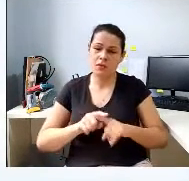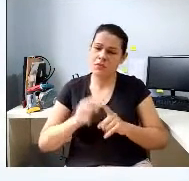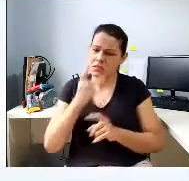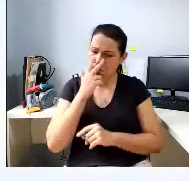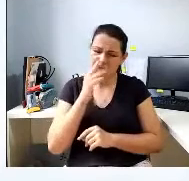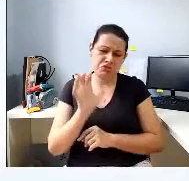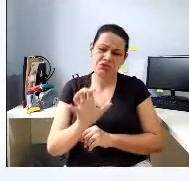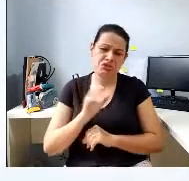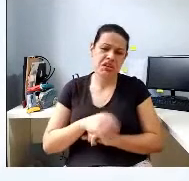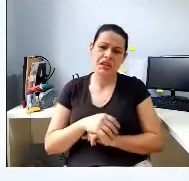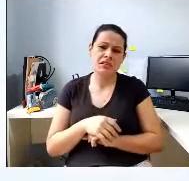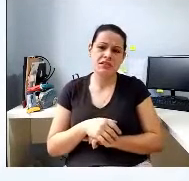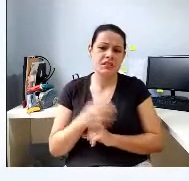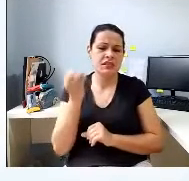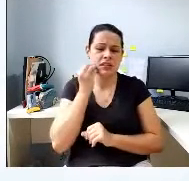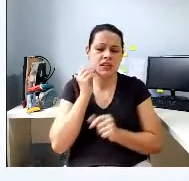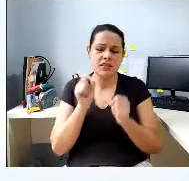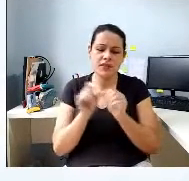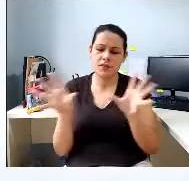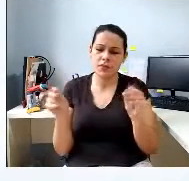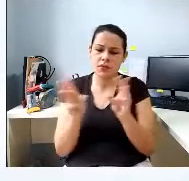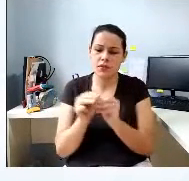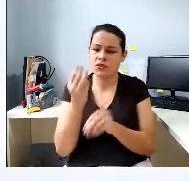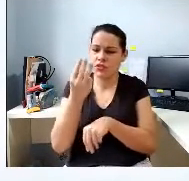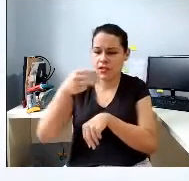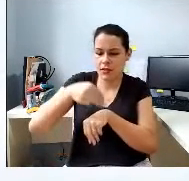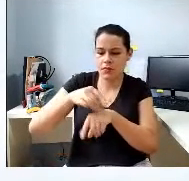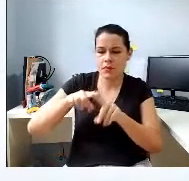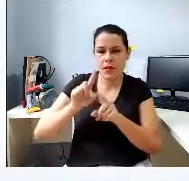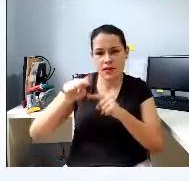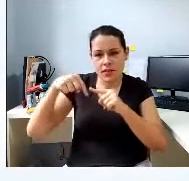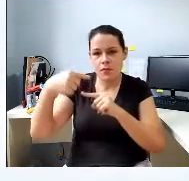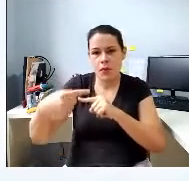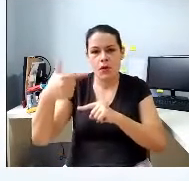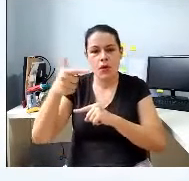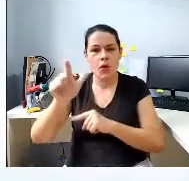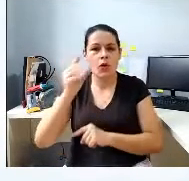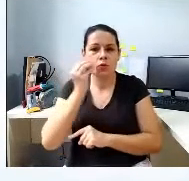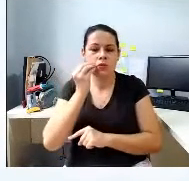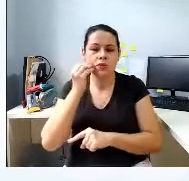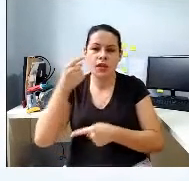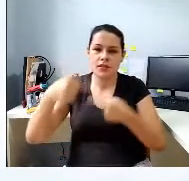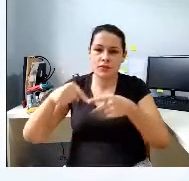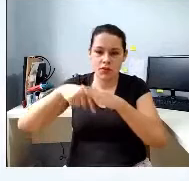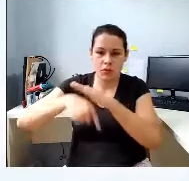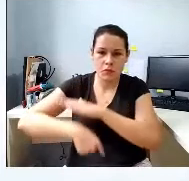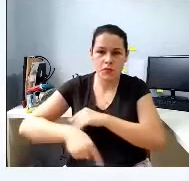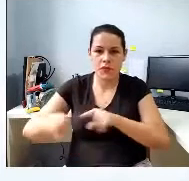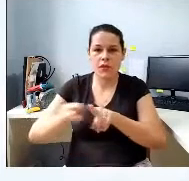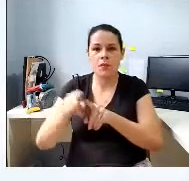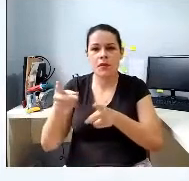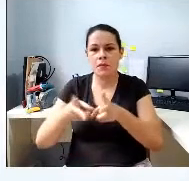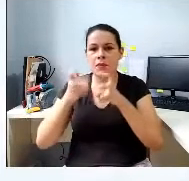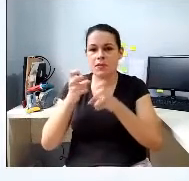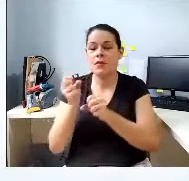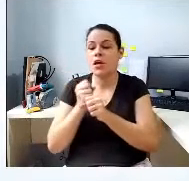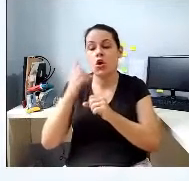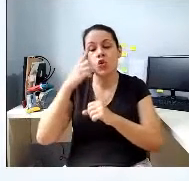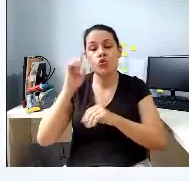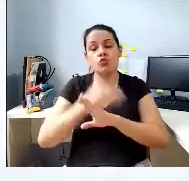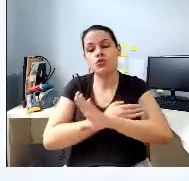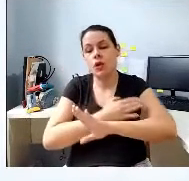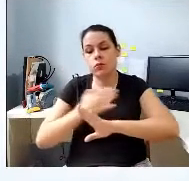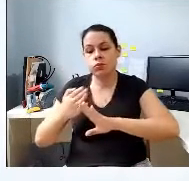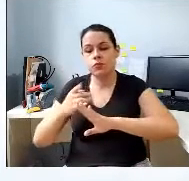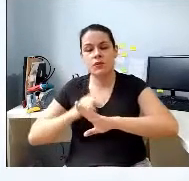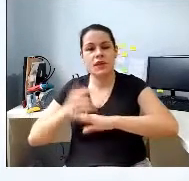isso, assim, tentando ser bem Sim, sucinto nos 3 sim. minutos. Acho que a gente pode, mais para frente, até com um olhar ao longo do dia, com um olhar um pouco mais detalhado, como o Cid